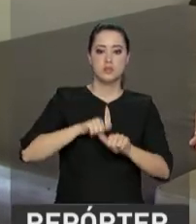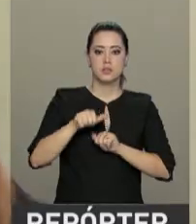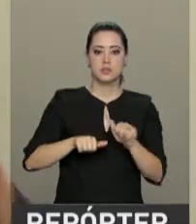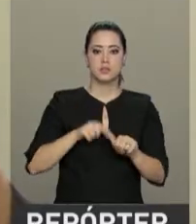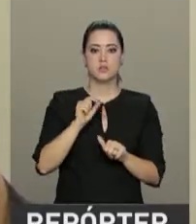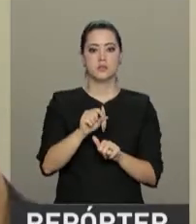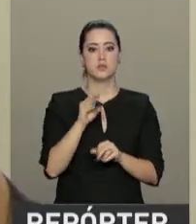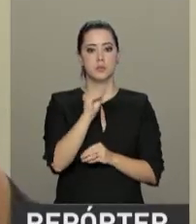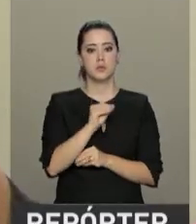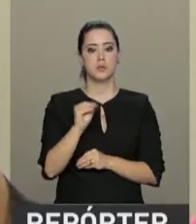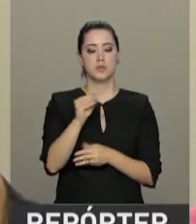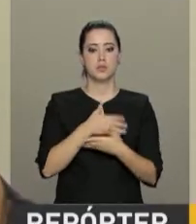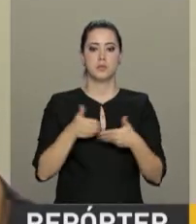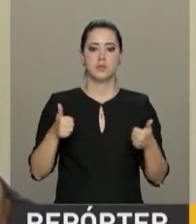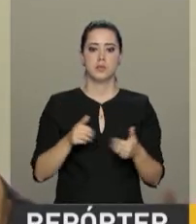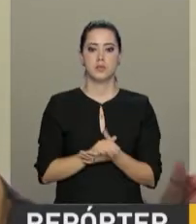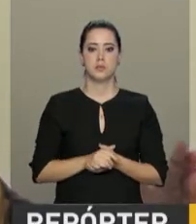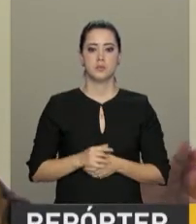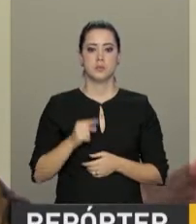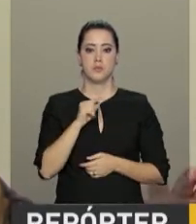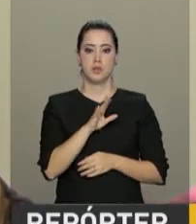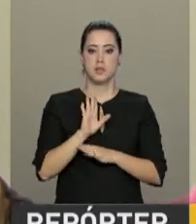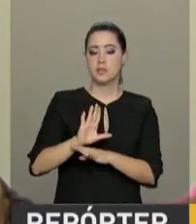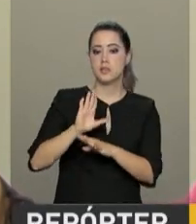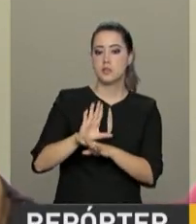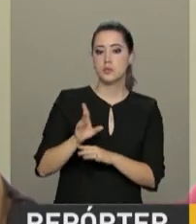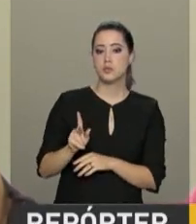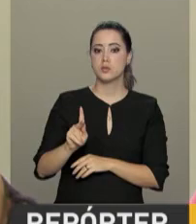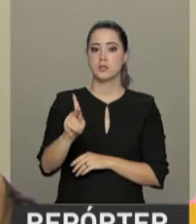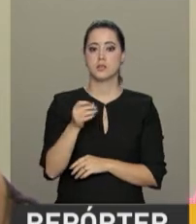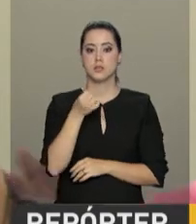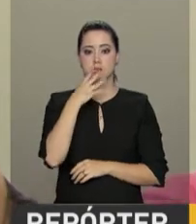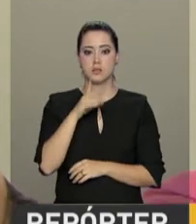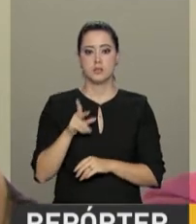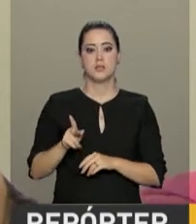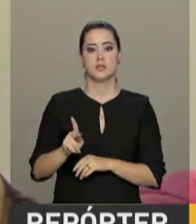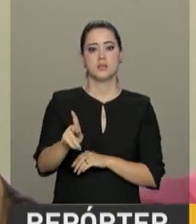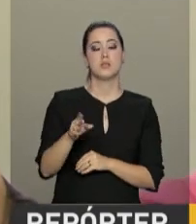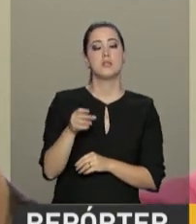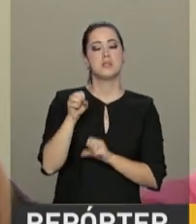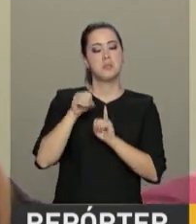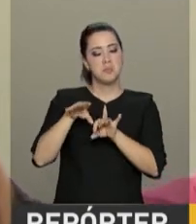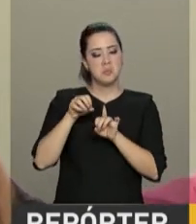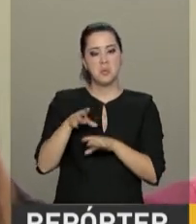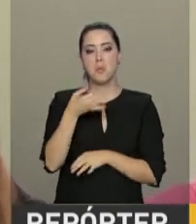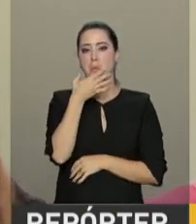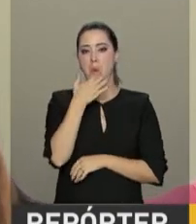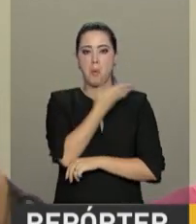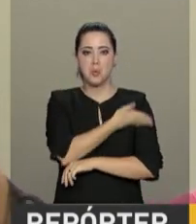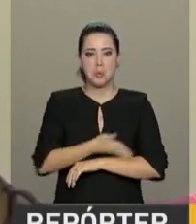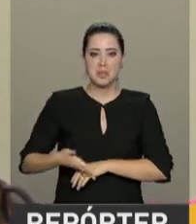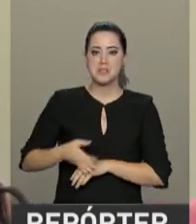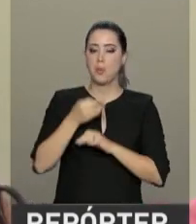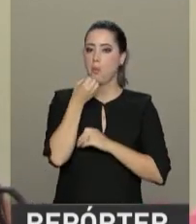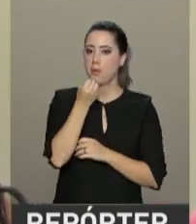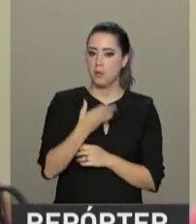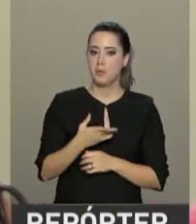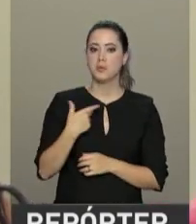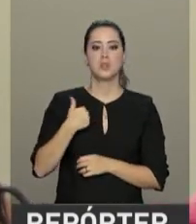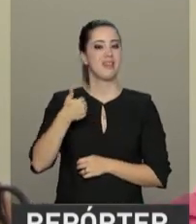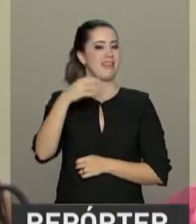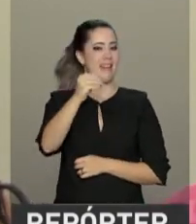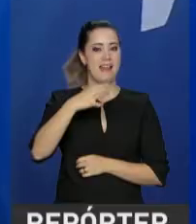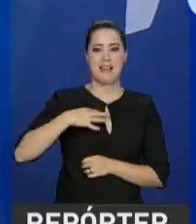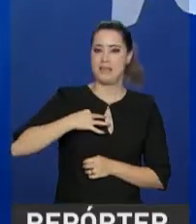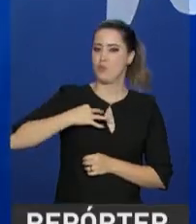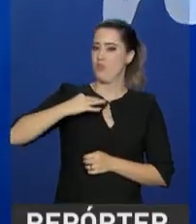leve ele ajuda bastante a gente pede orientações bar ele sempre estava respondendo cassação só com nota 10